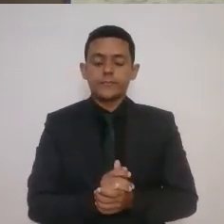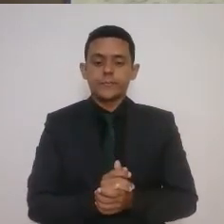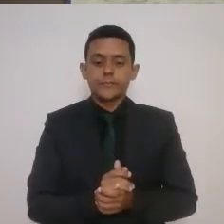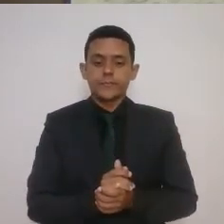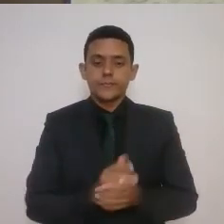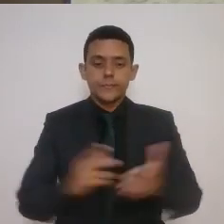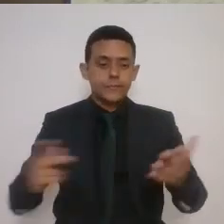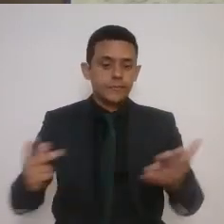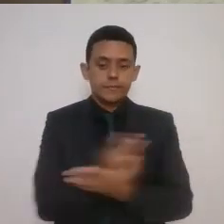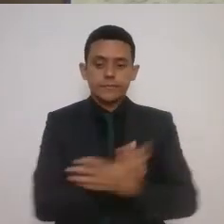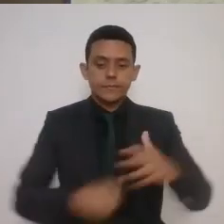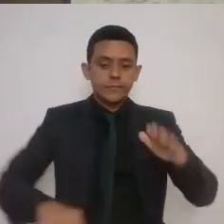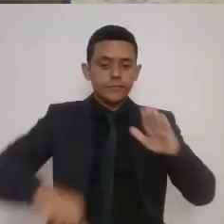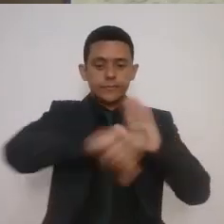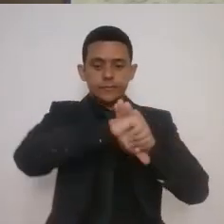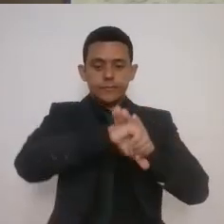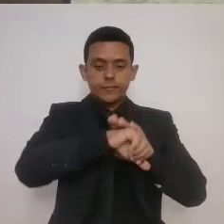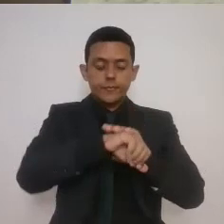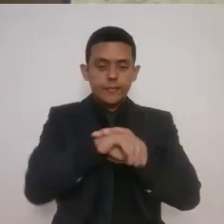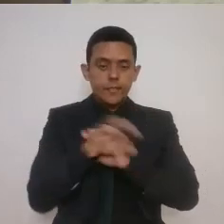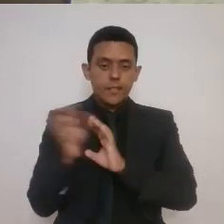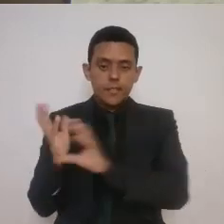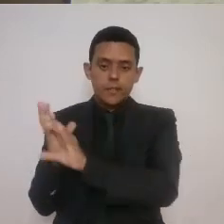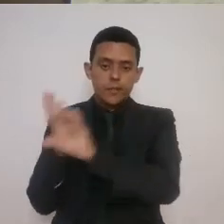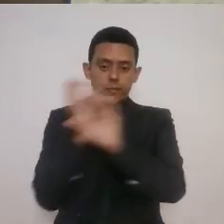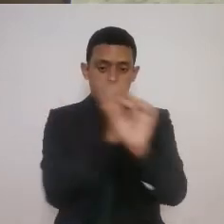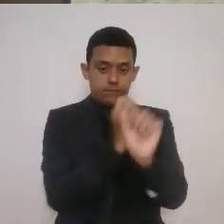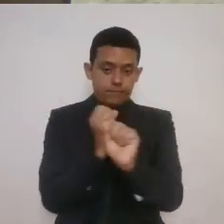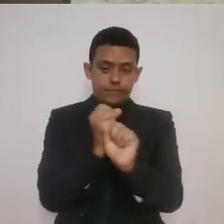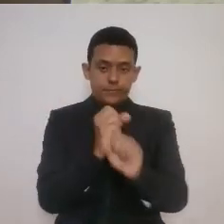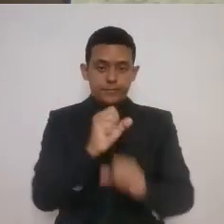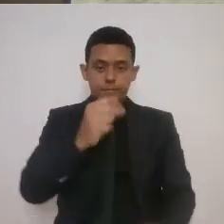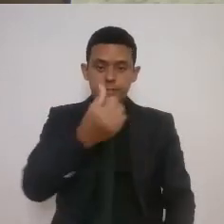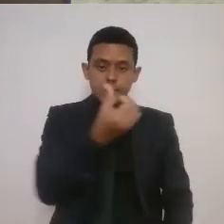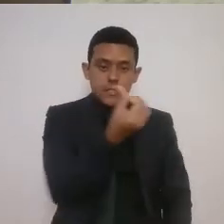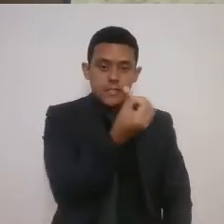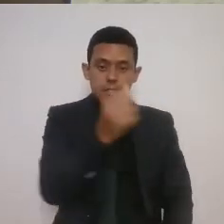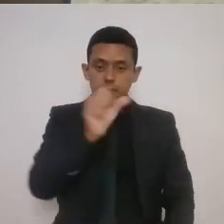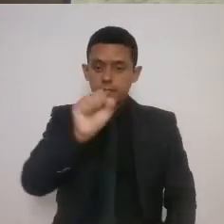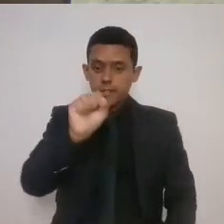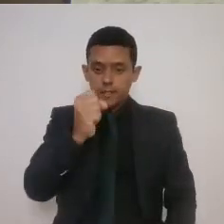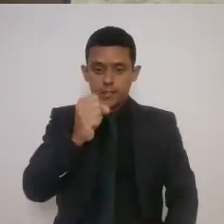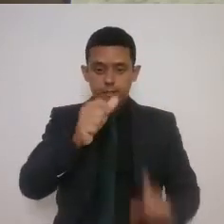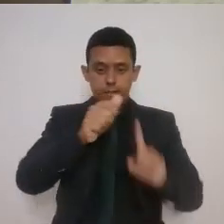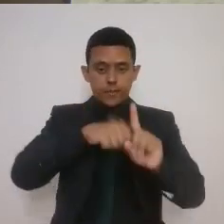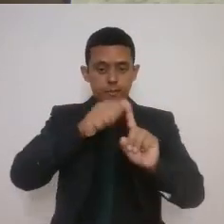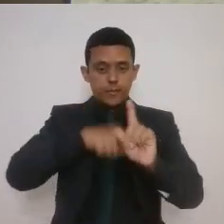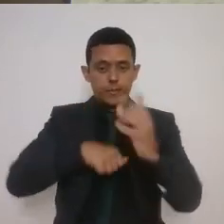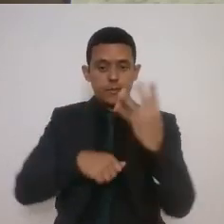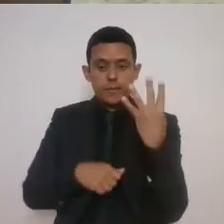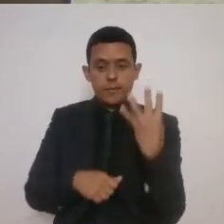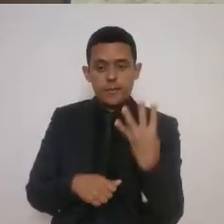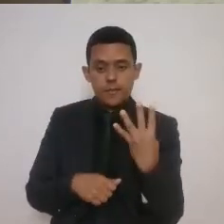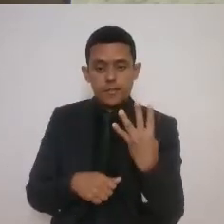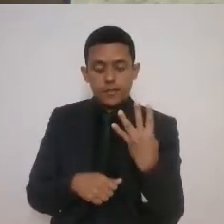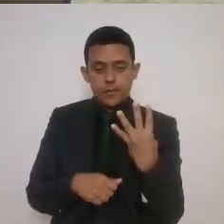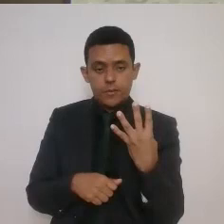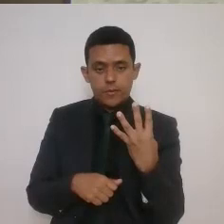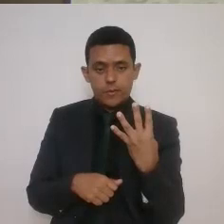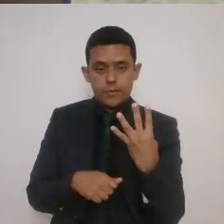cometeu em 68 operações durante 4 meses essa